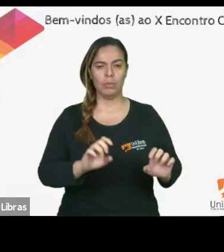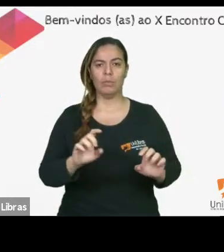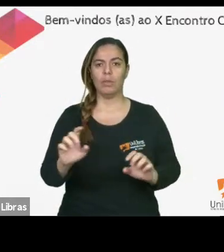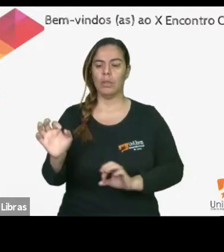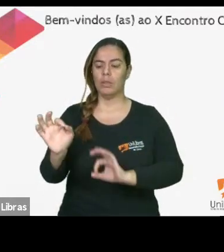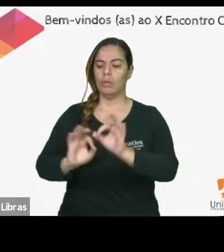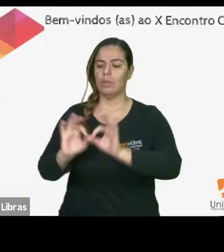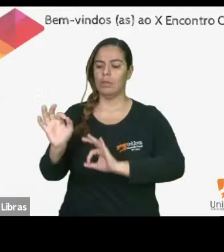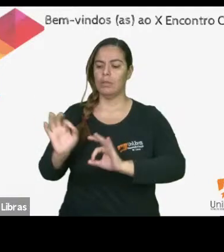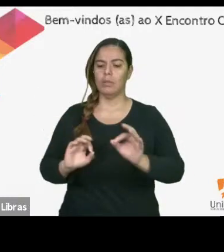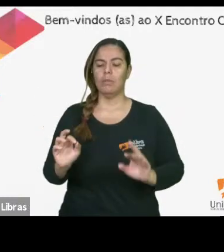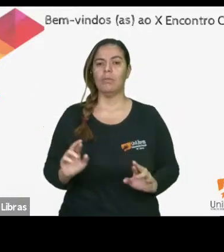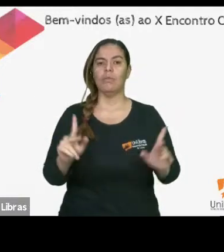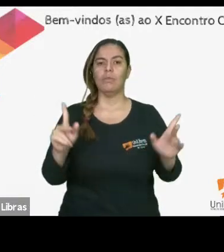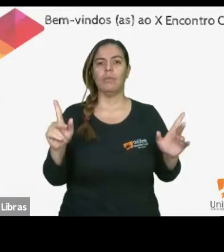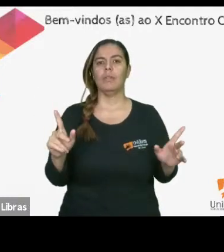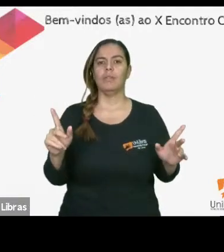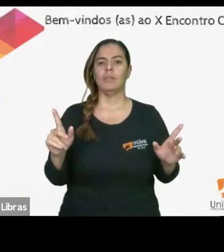organização.